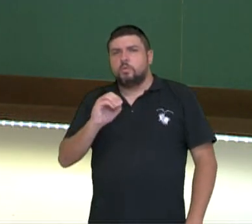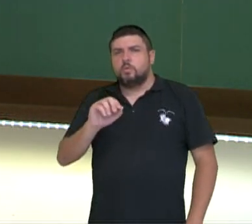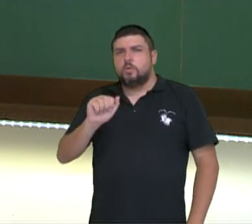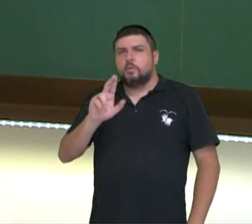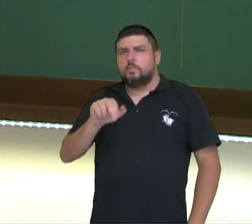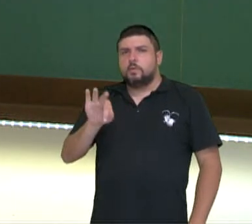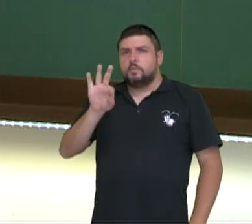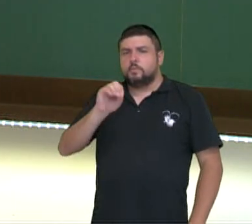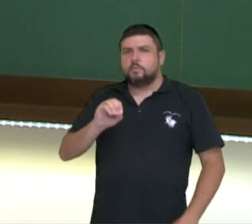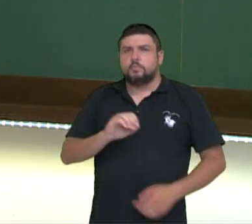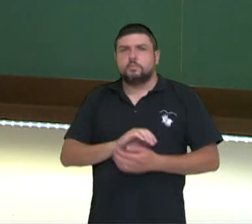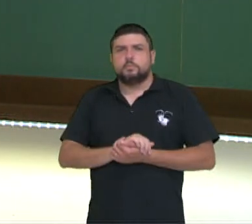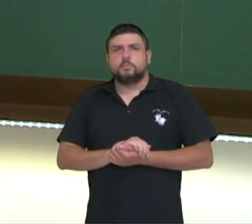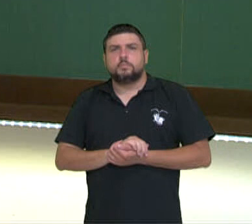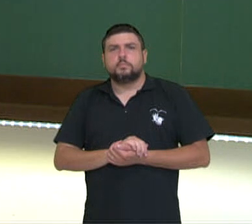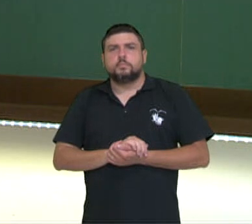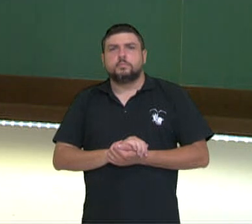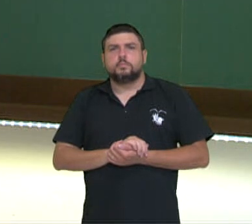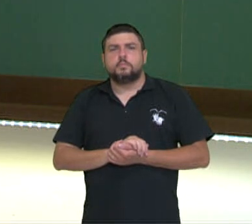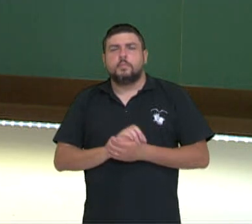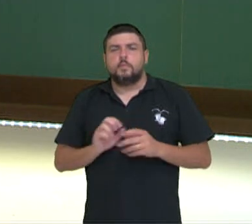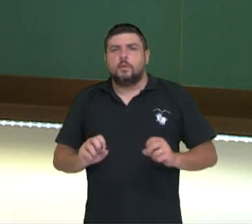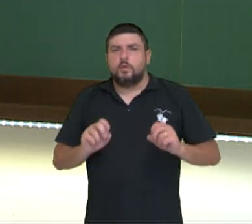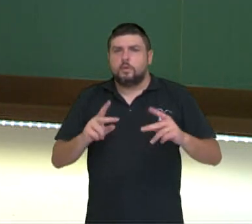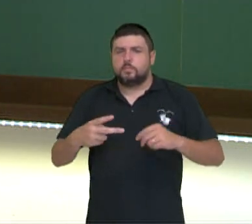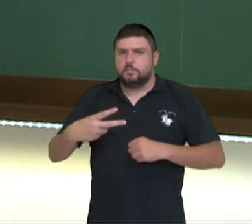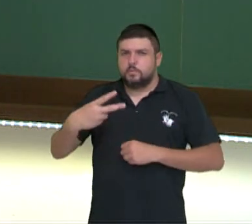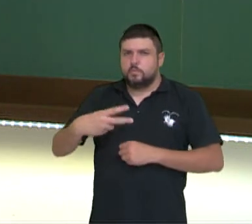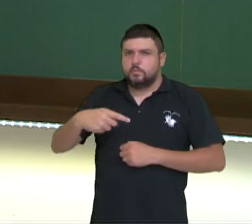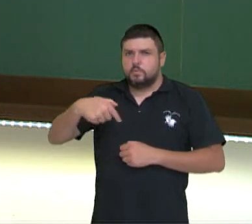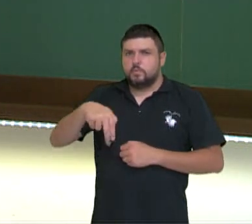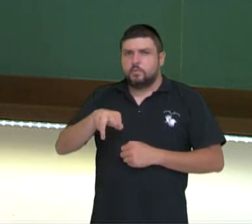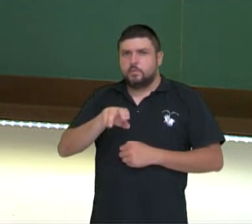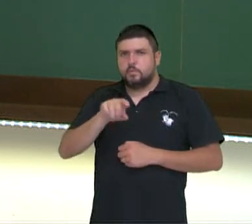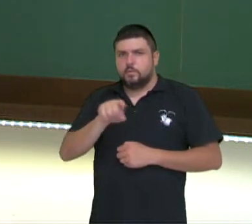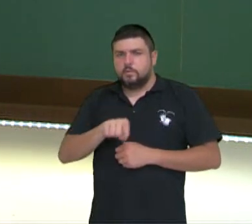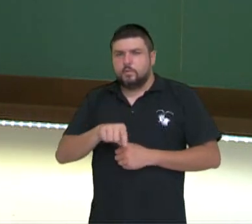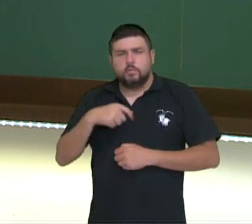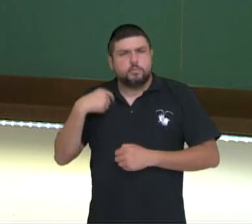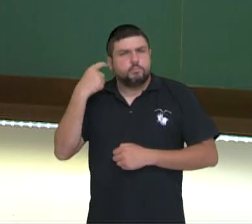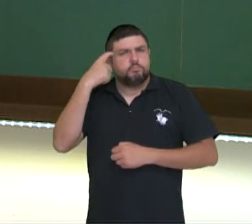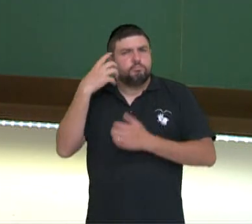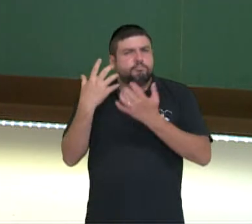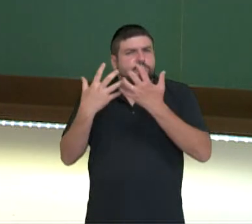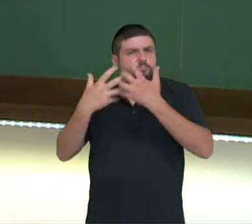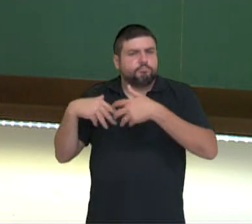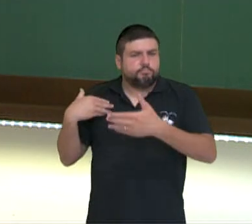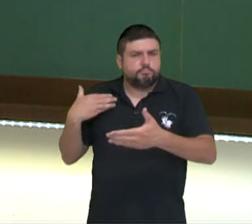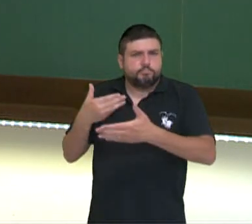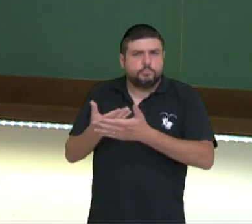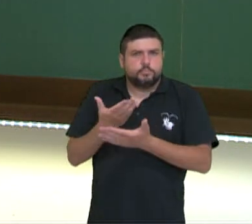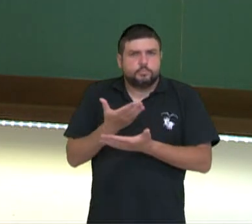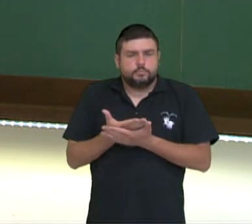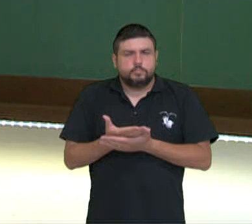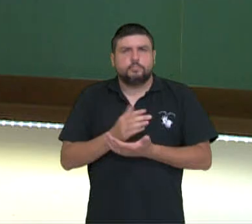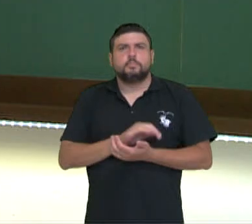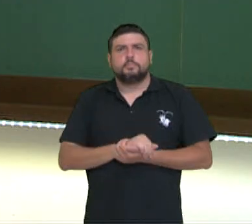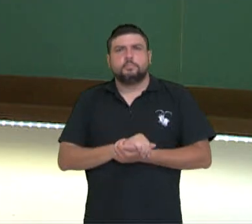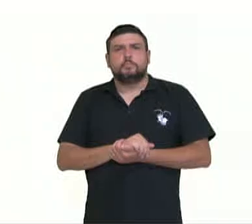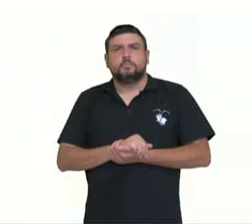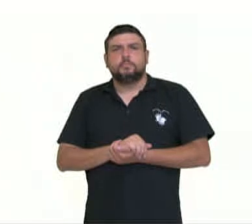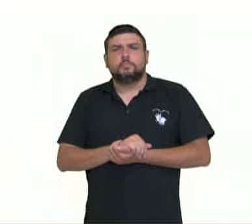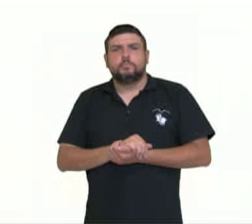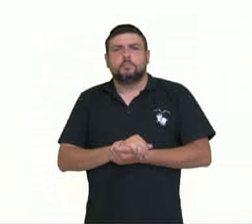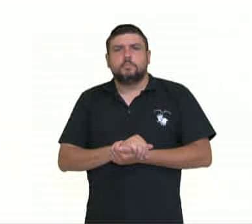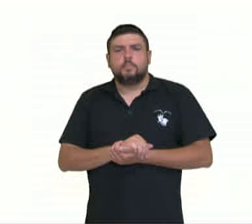lá? Nosso segundo quiz aqui para a gente refletir bastante sobre o que nós já estudamos. Alterações genéticas